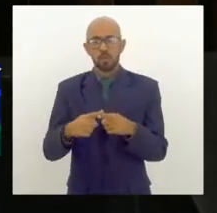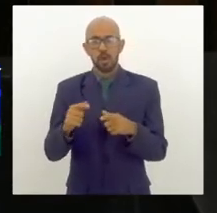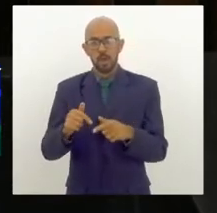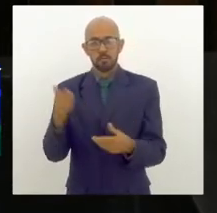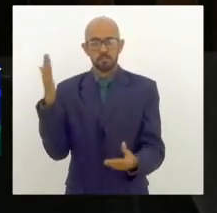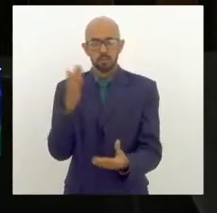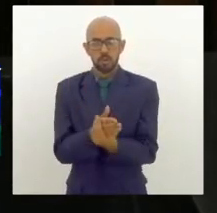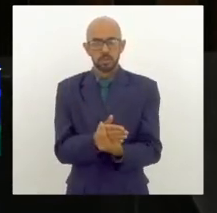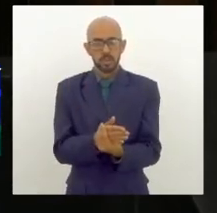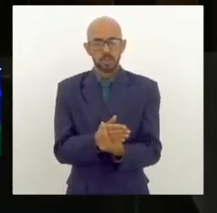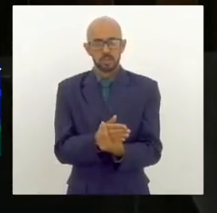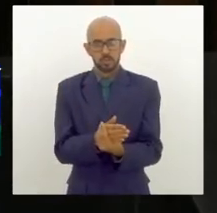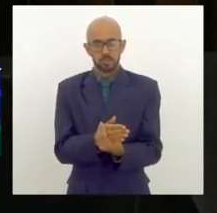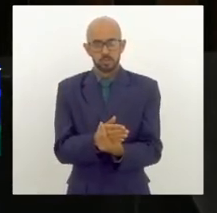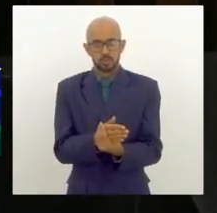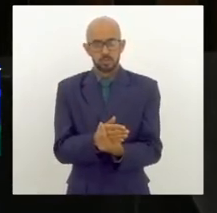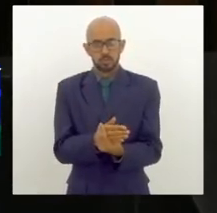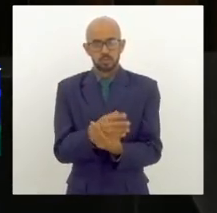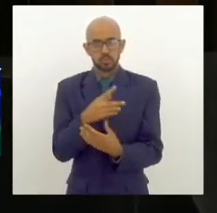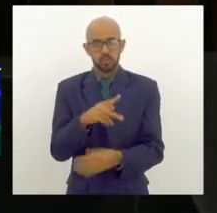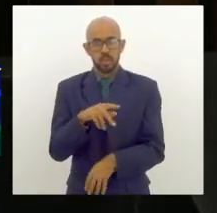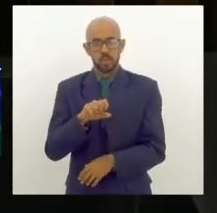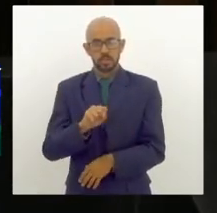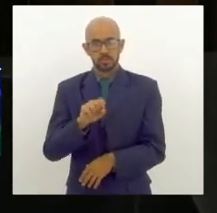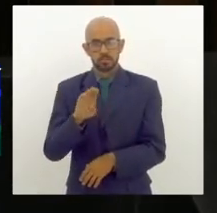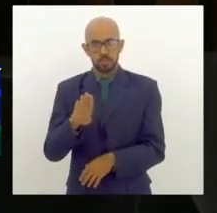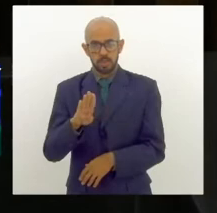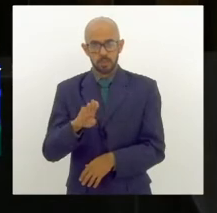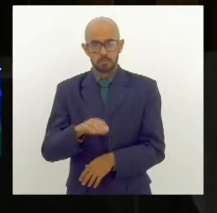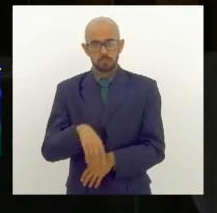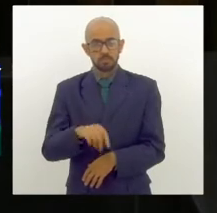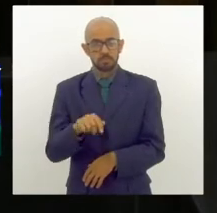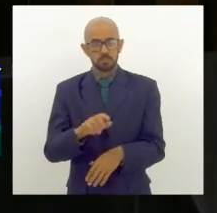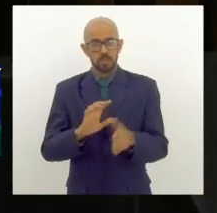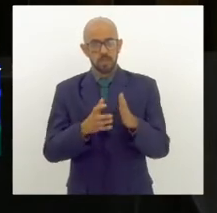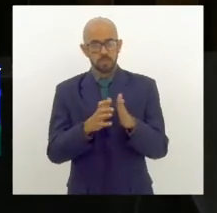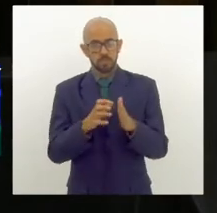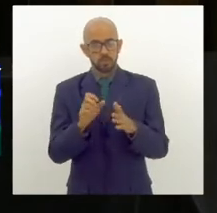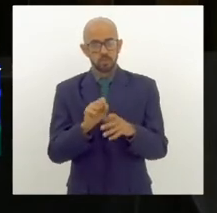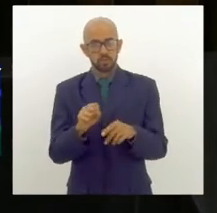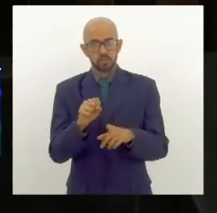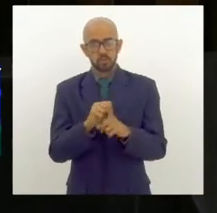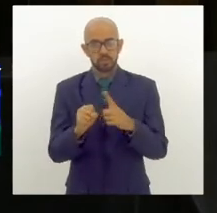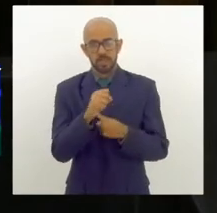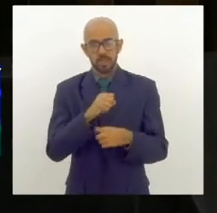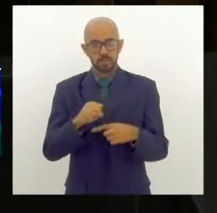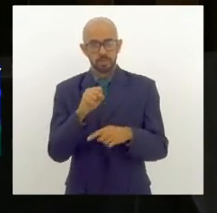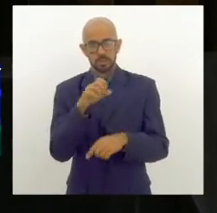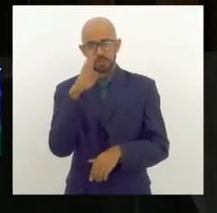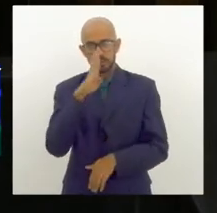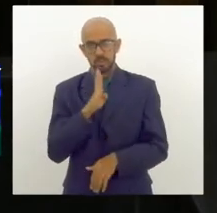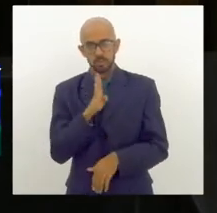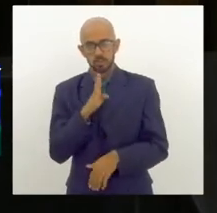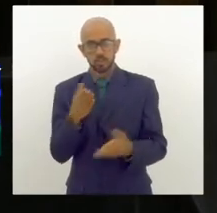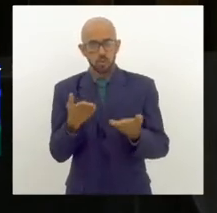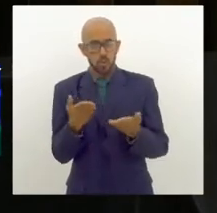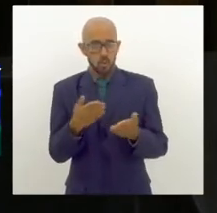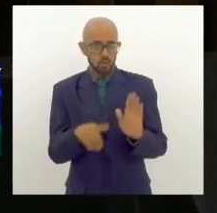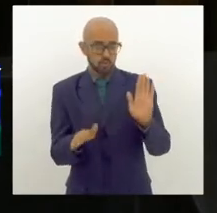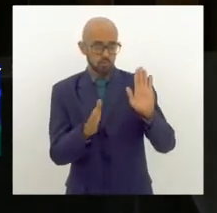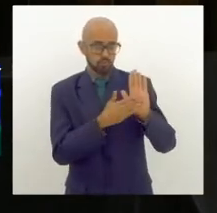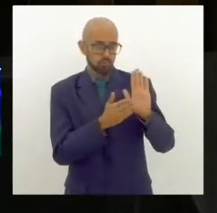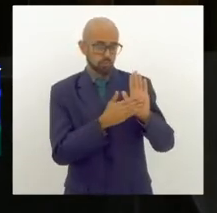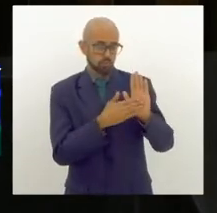na justiça do PSB, Partido Socialista Brasileiro, e que hoje esse candidato, Marcelo Freixo,